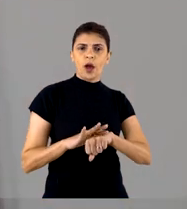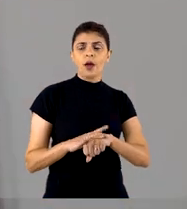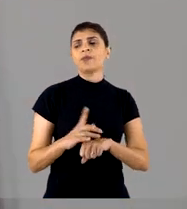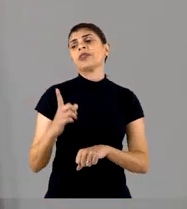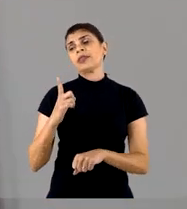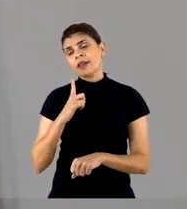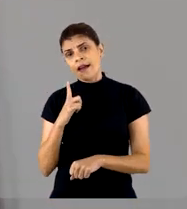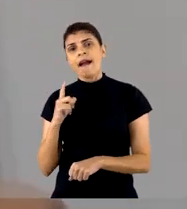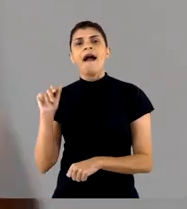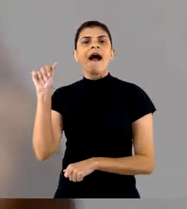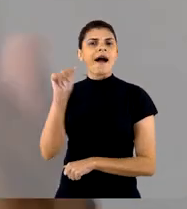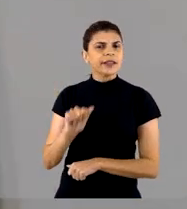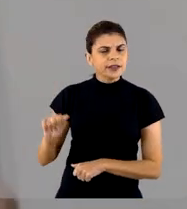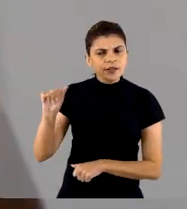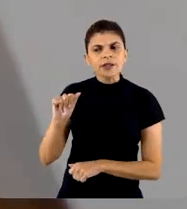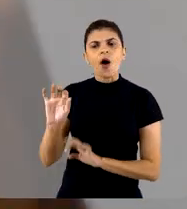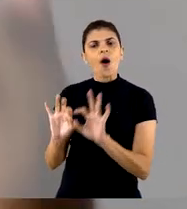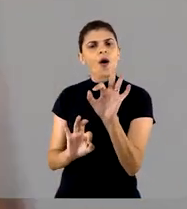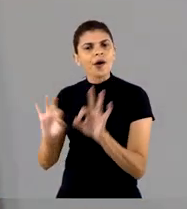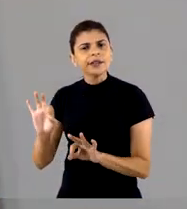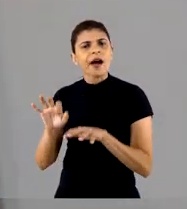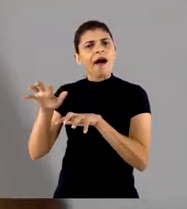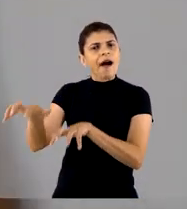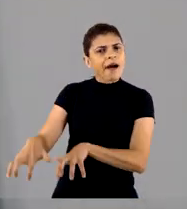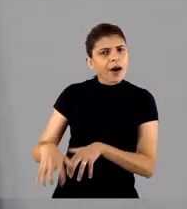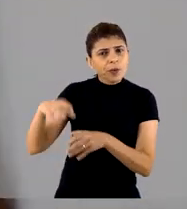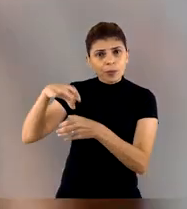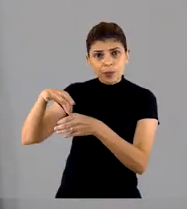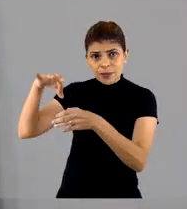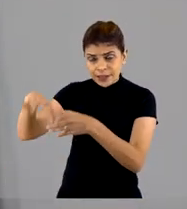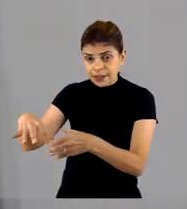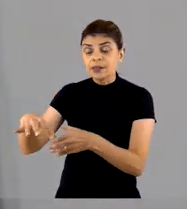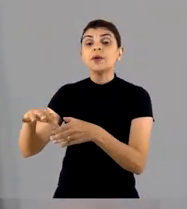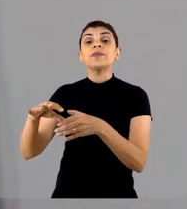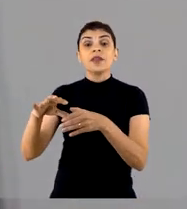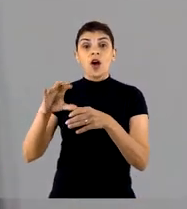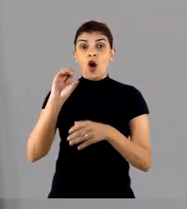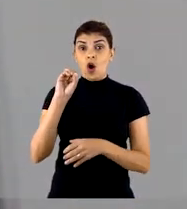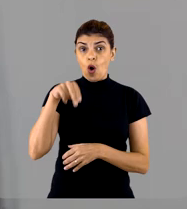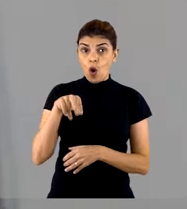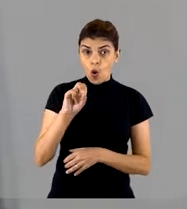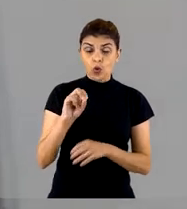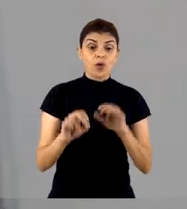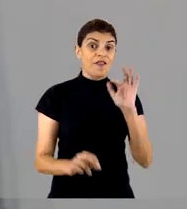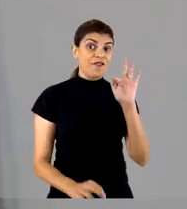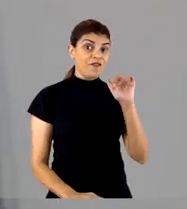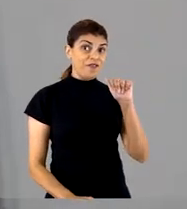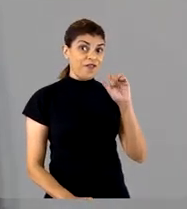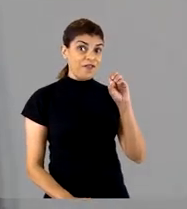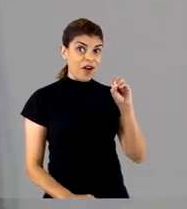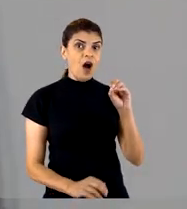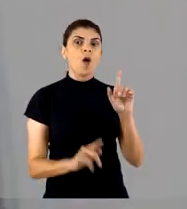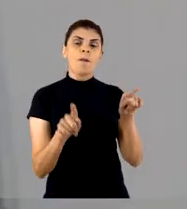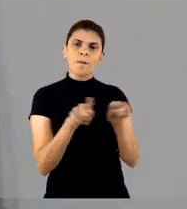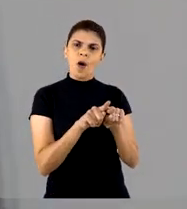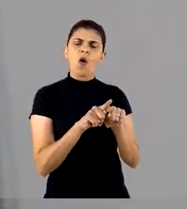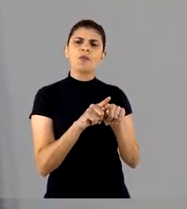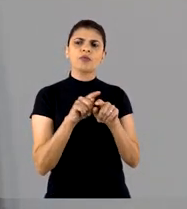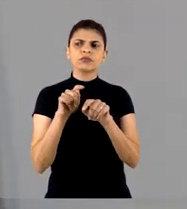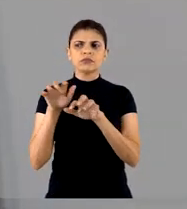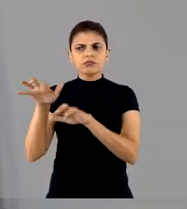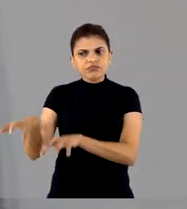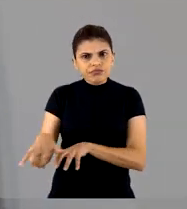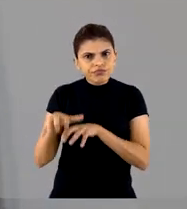a Associação, né, a Organização de Agricultura e Alimentação das Nações Unidas, que é a FAO, voltada especificamente para desenvolvimento